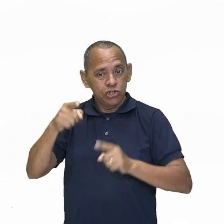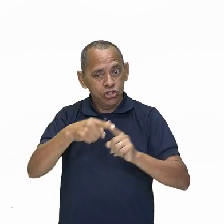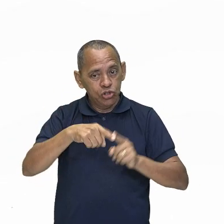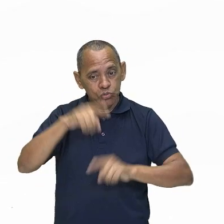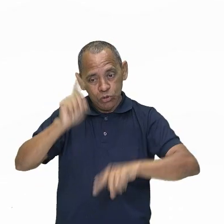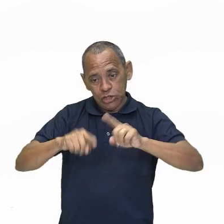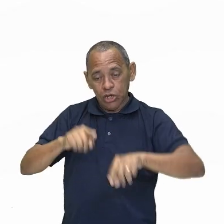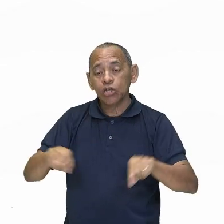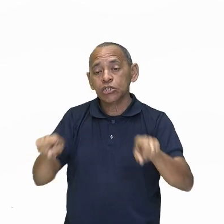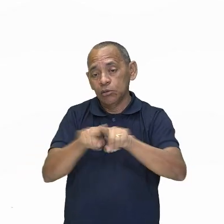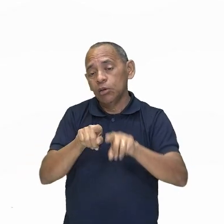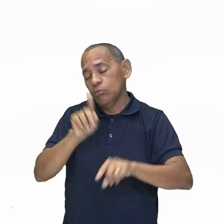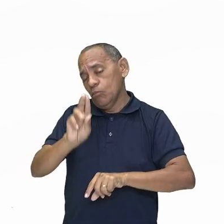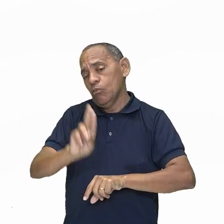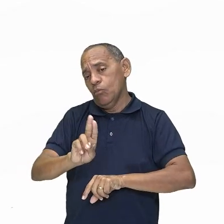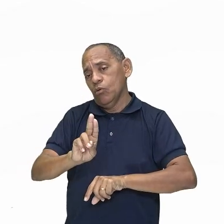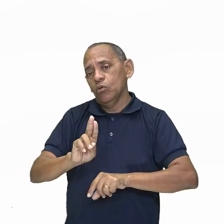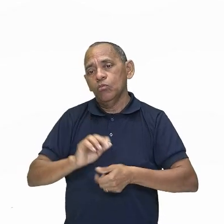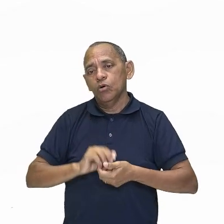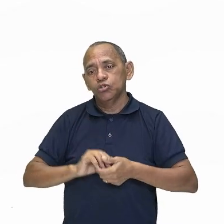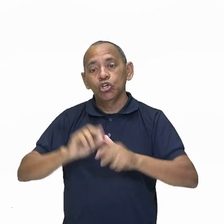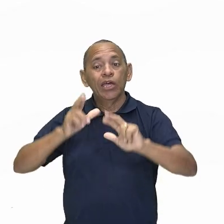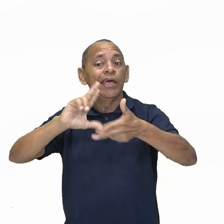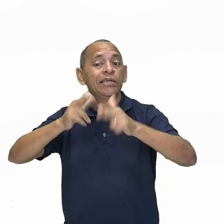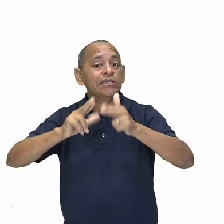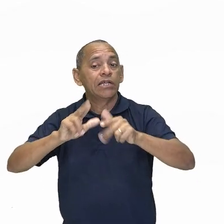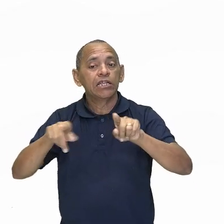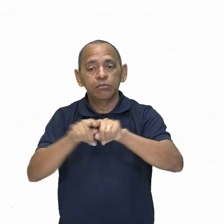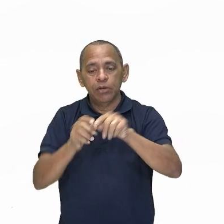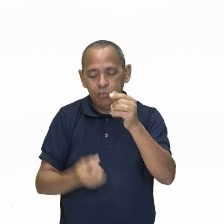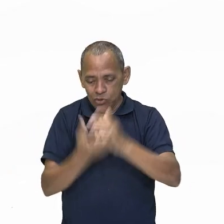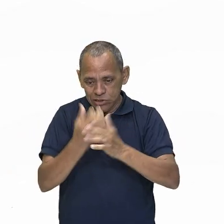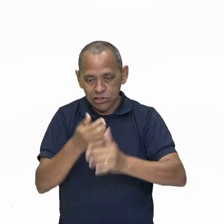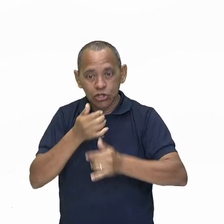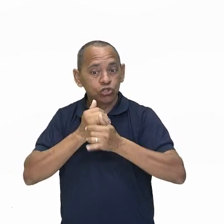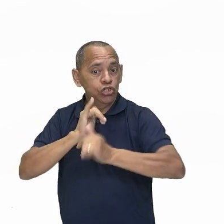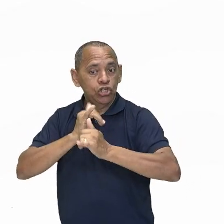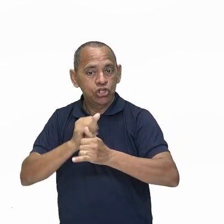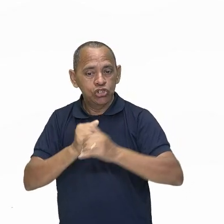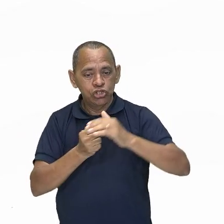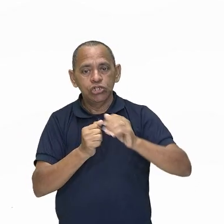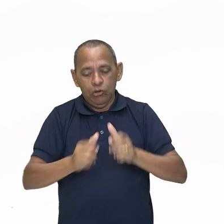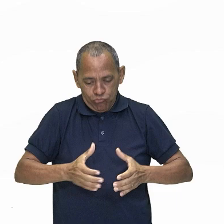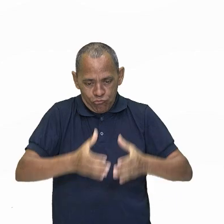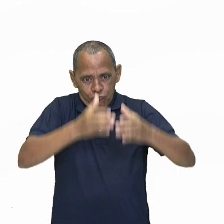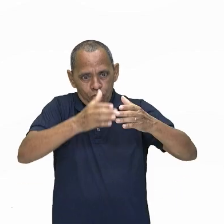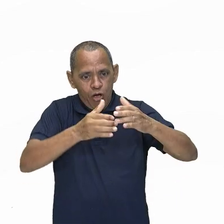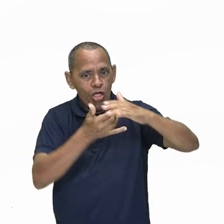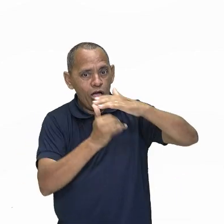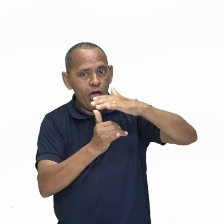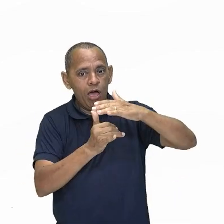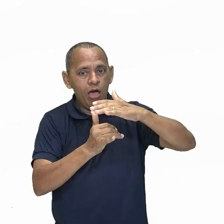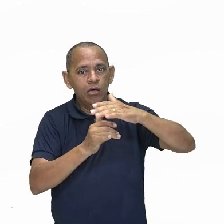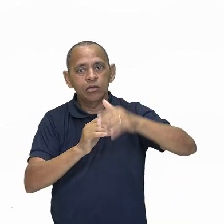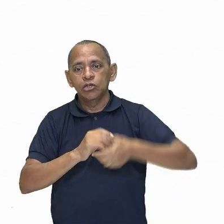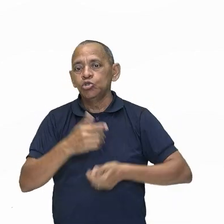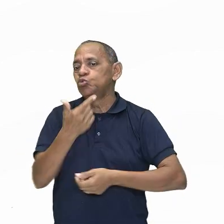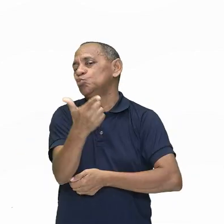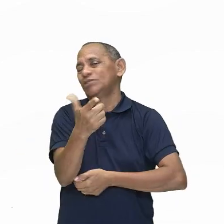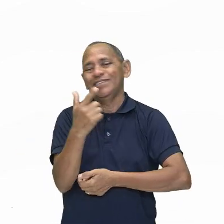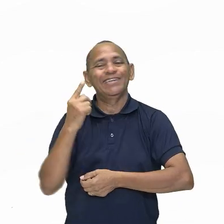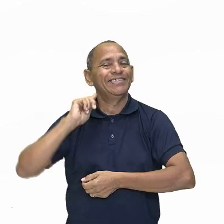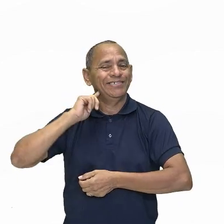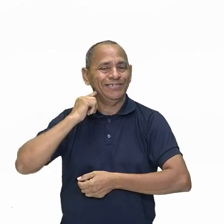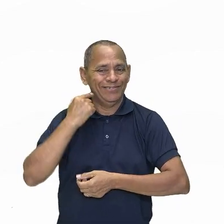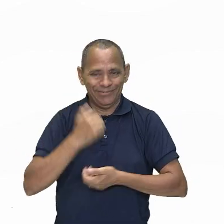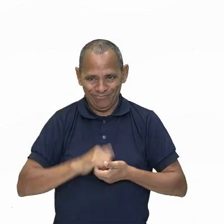produção também pode ser reaproveitado para a produção de energia nuclear. Então ela não produz muito lixo, né?